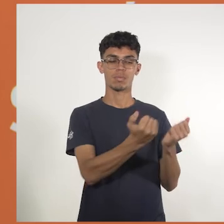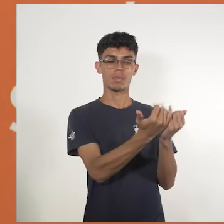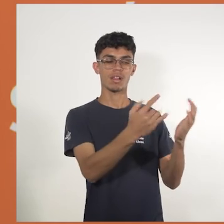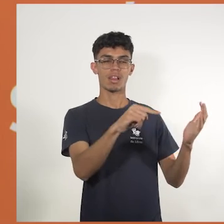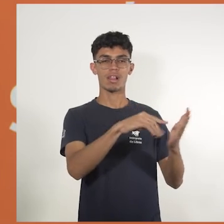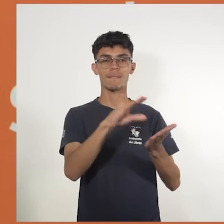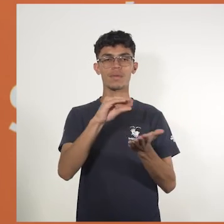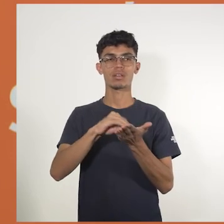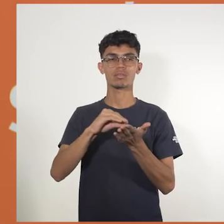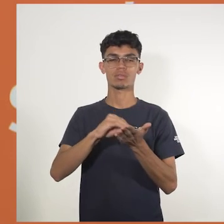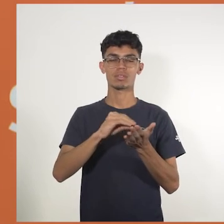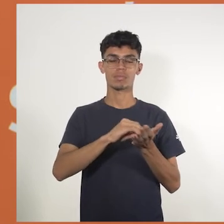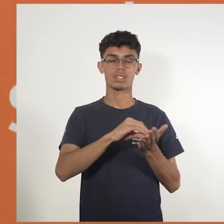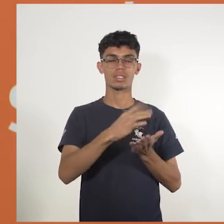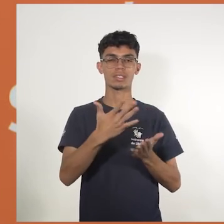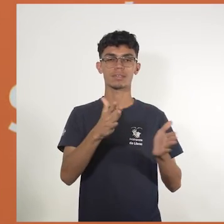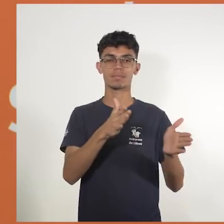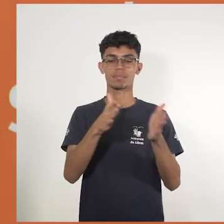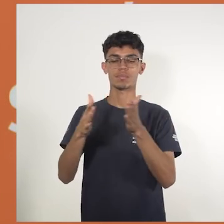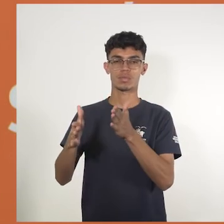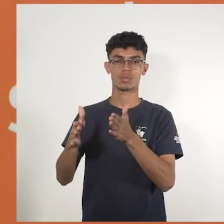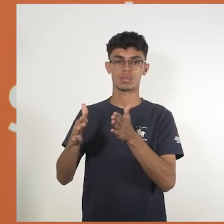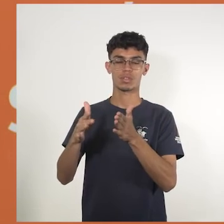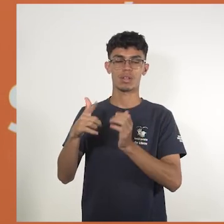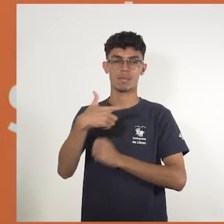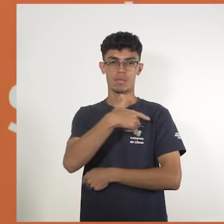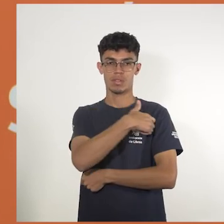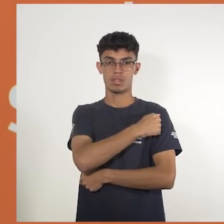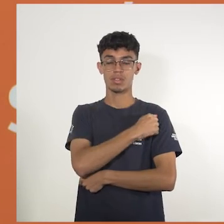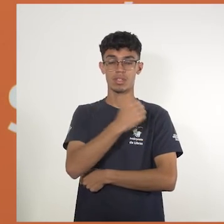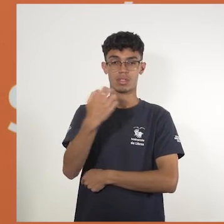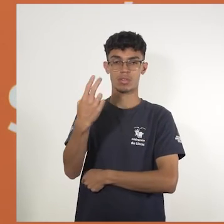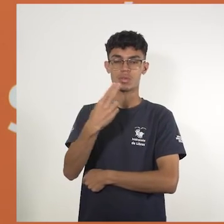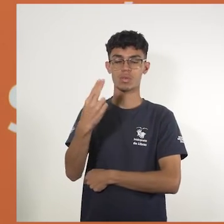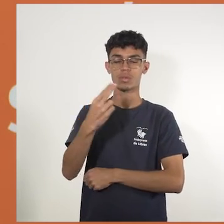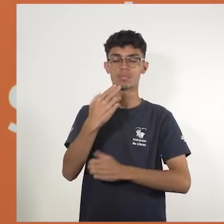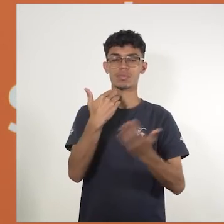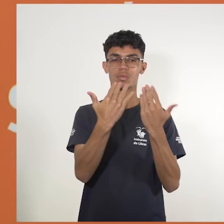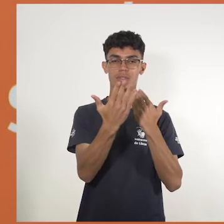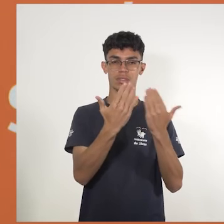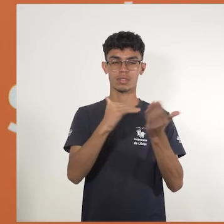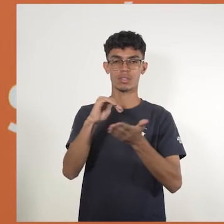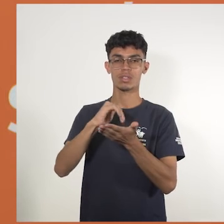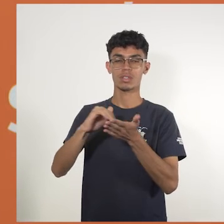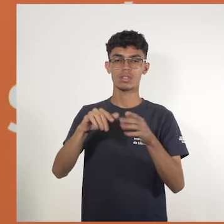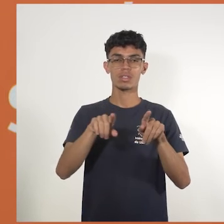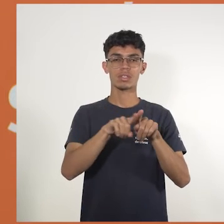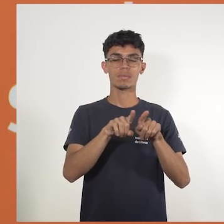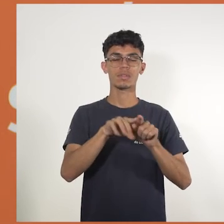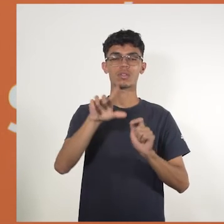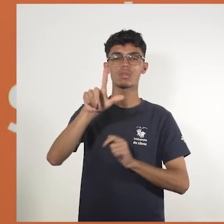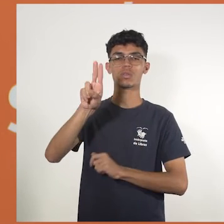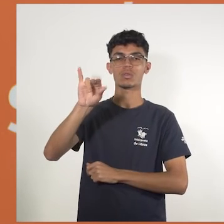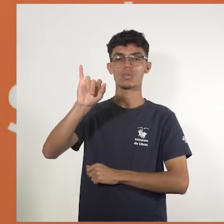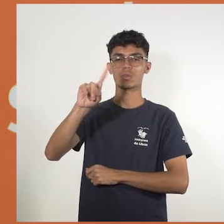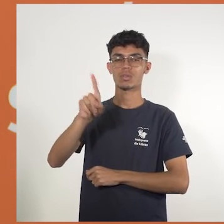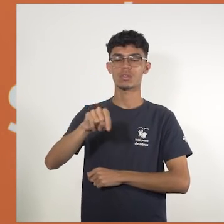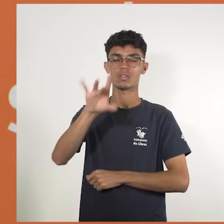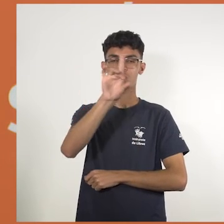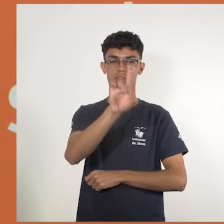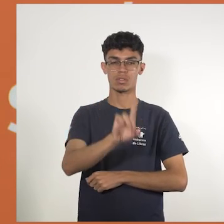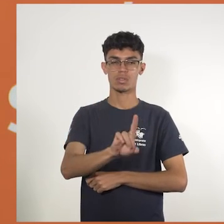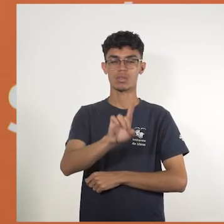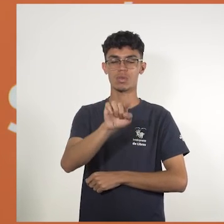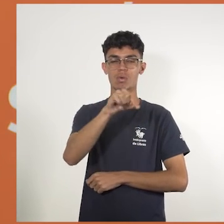dose. Eu conversei com o secretário Desaparecido, também falei com o Luiz Arthur, que é o nosso diretor da